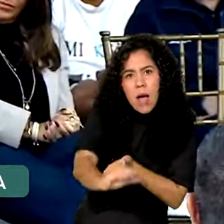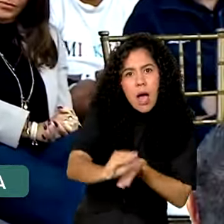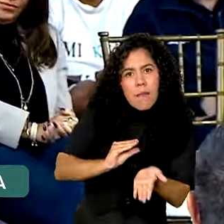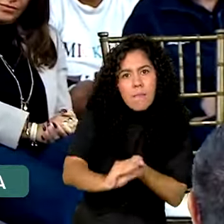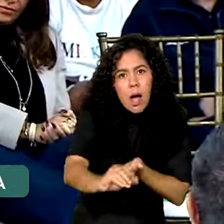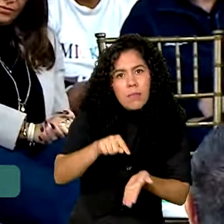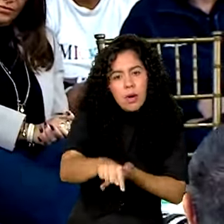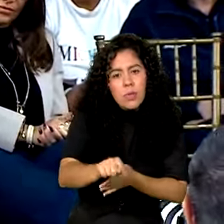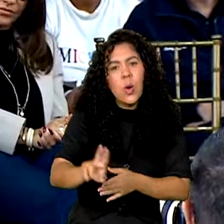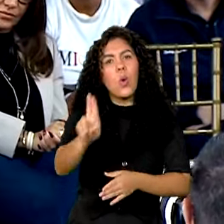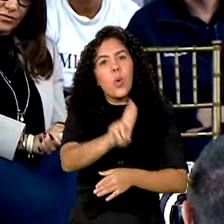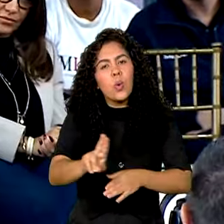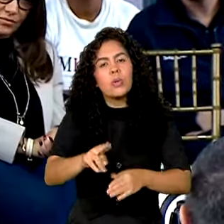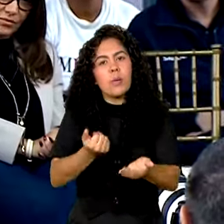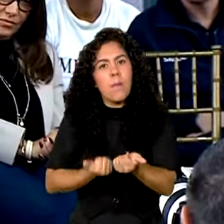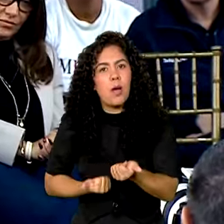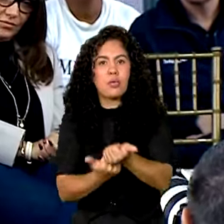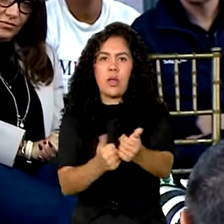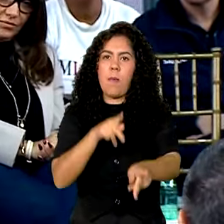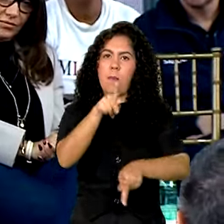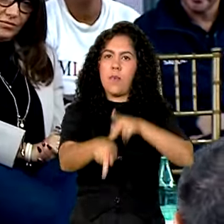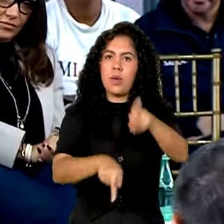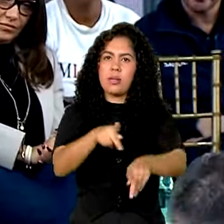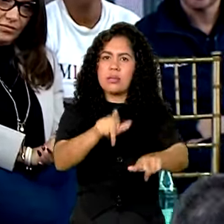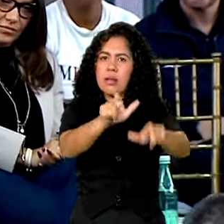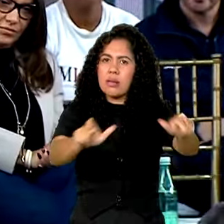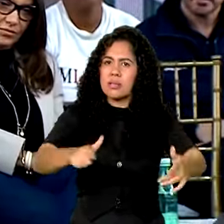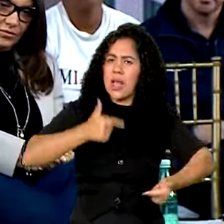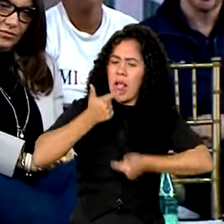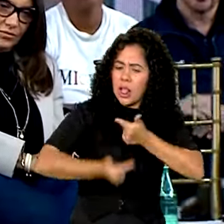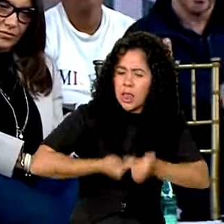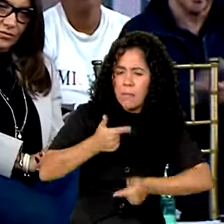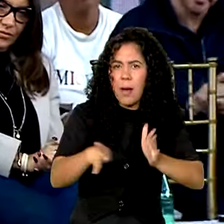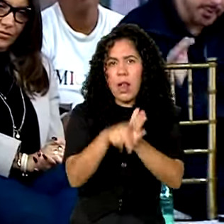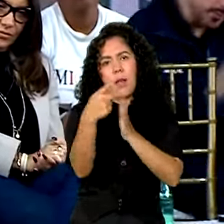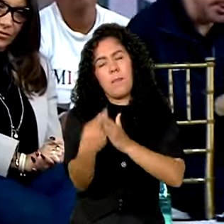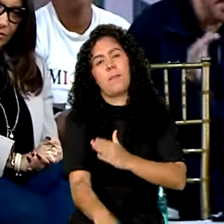aplicada em benefício do povo trabalhador dessa cidade, deste estado.